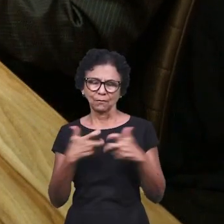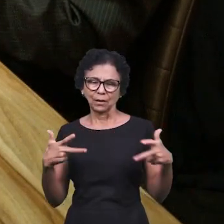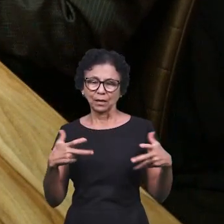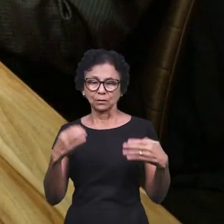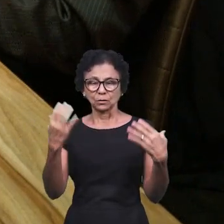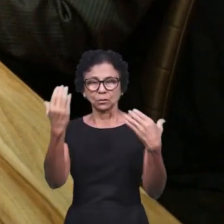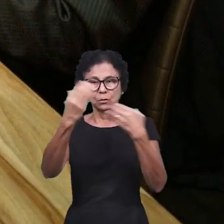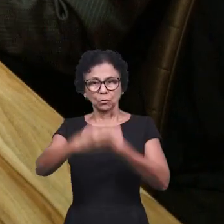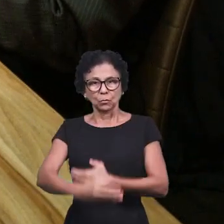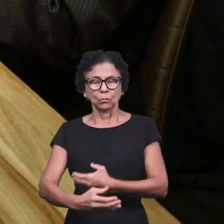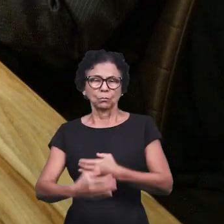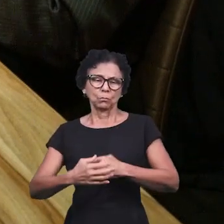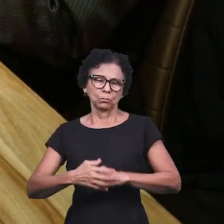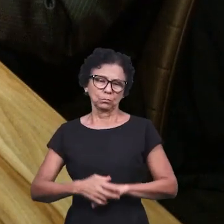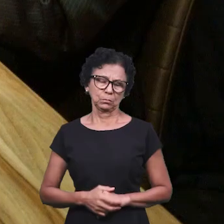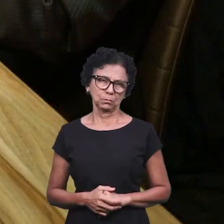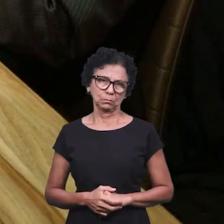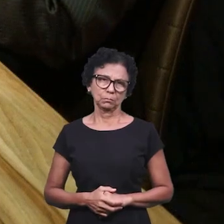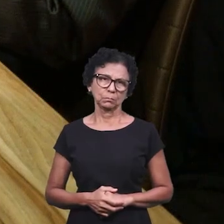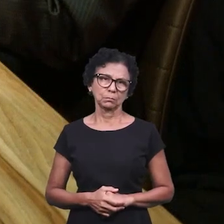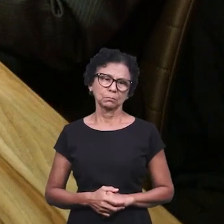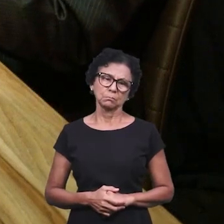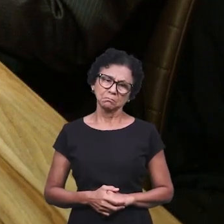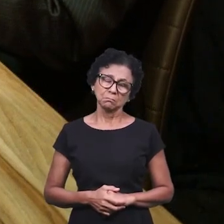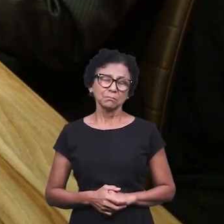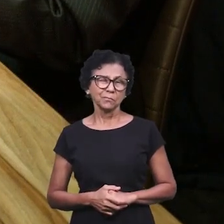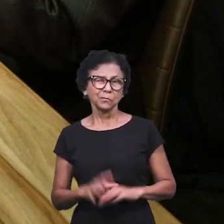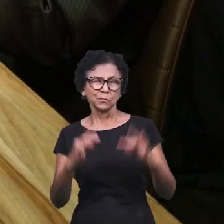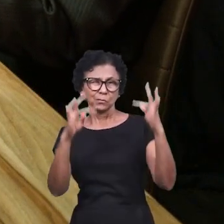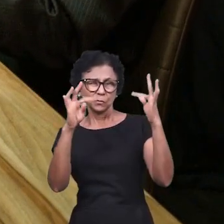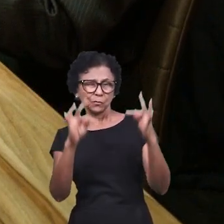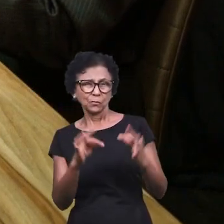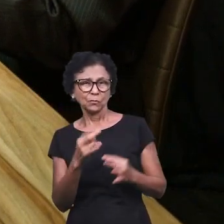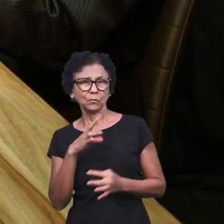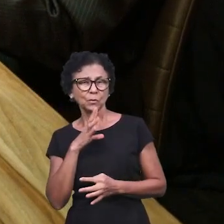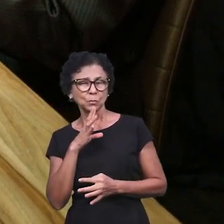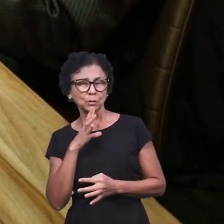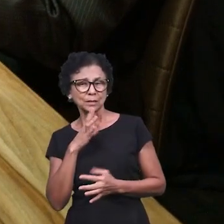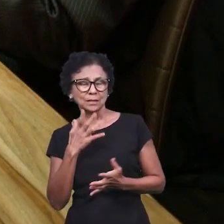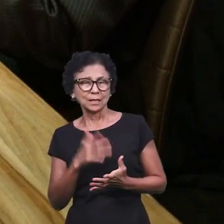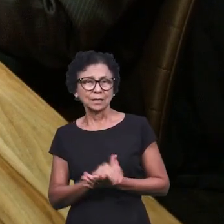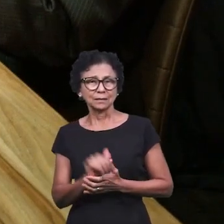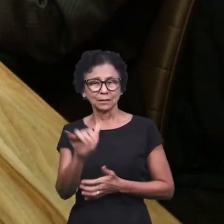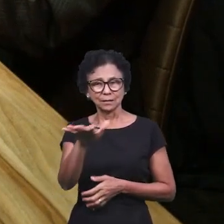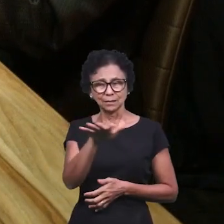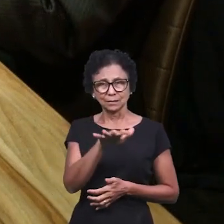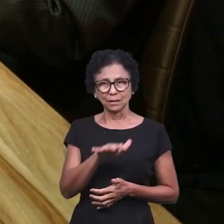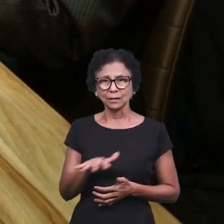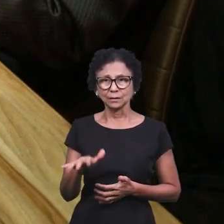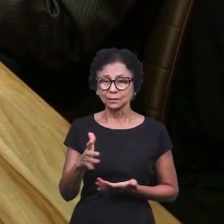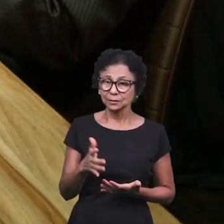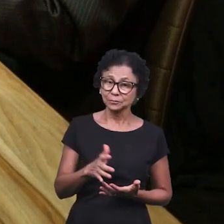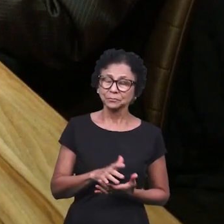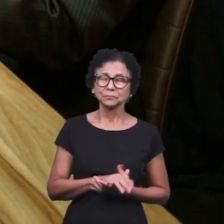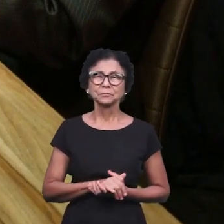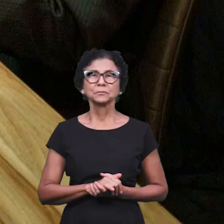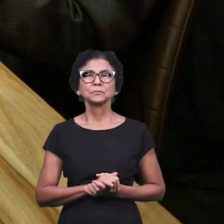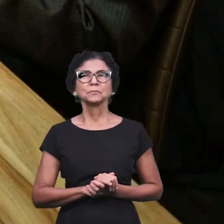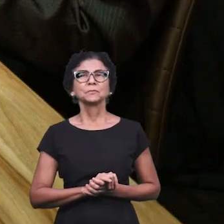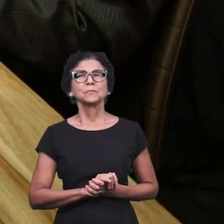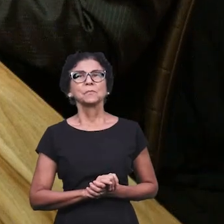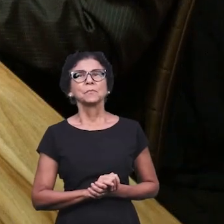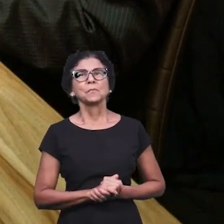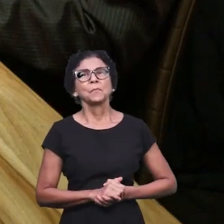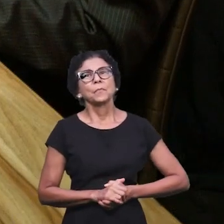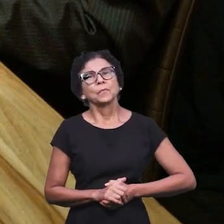né, dos concursos, Isso. inclusive. Então, assim, praticamente todo órgão tem algum cargo de tecnologia. Então, vamos conhecer os órgãos, né? No meu